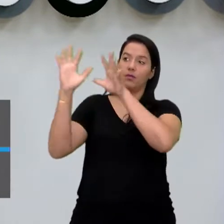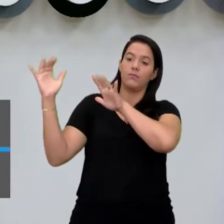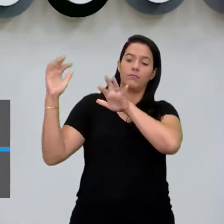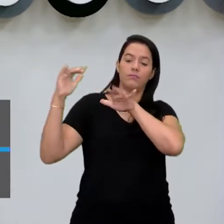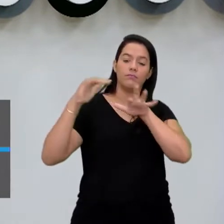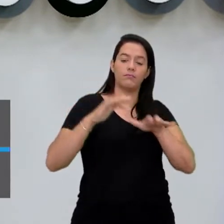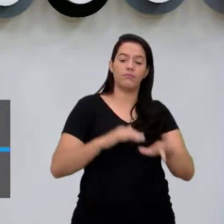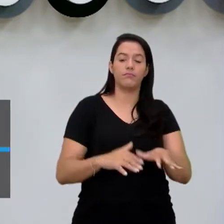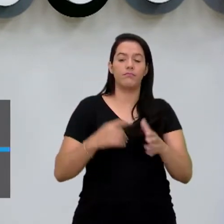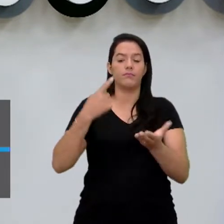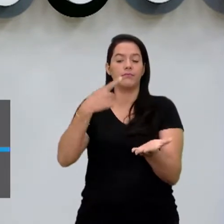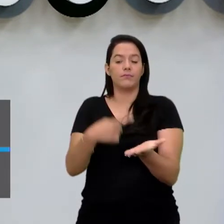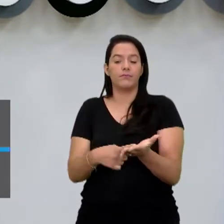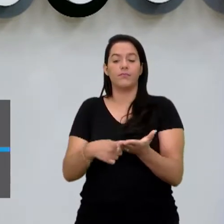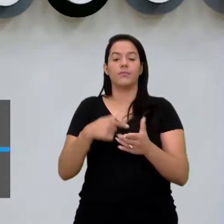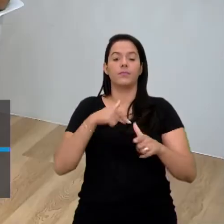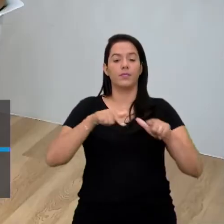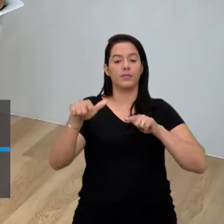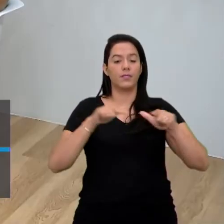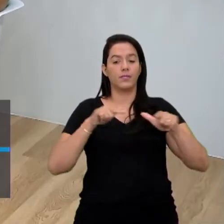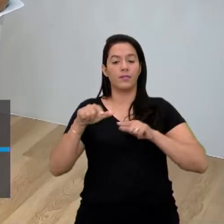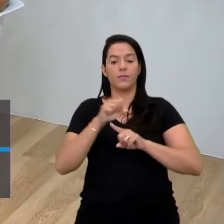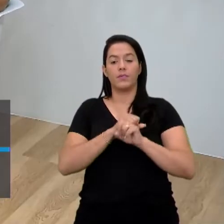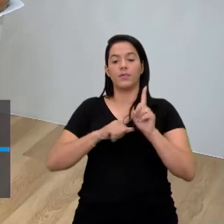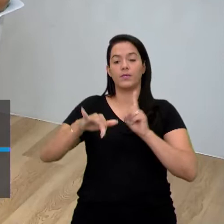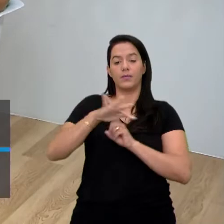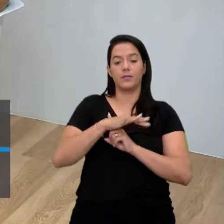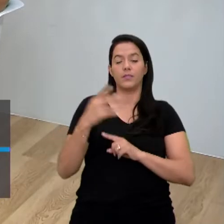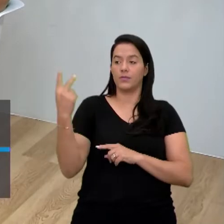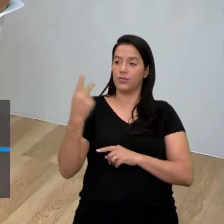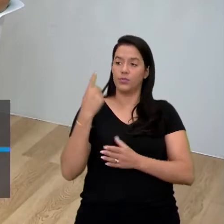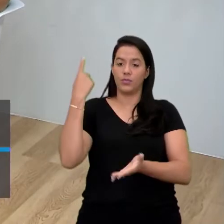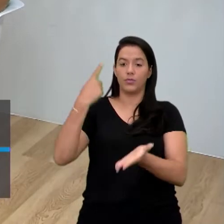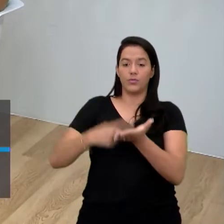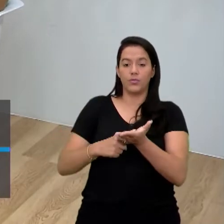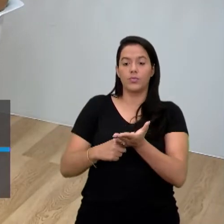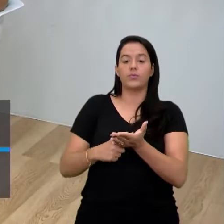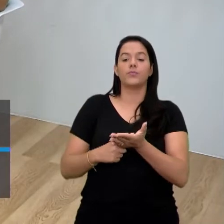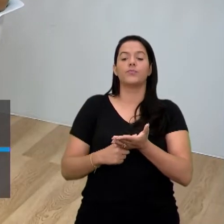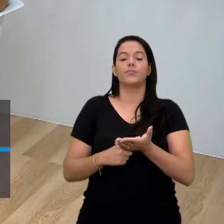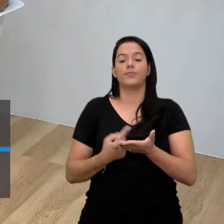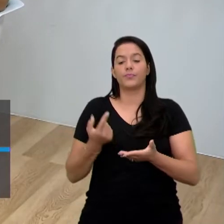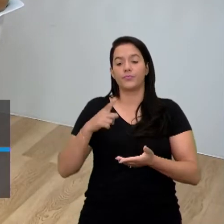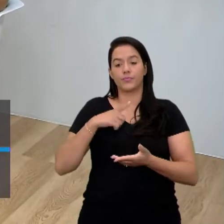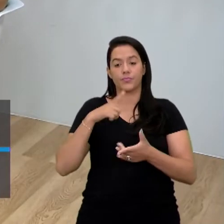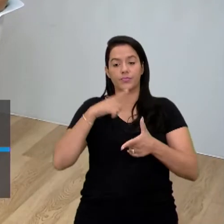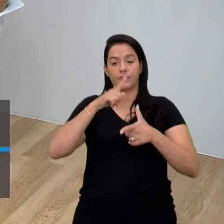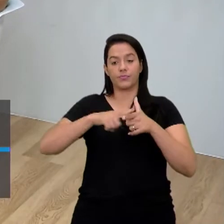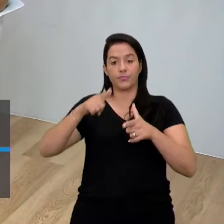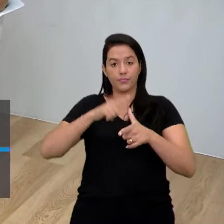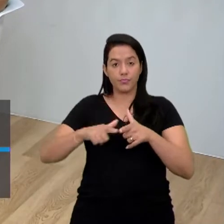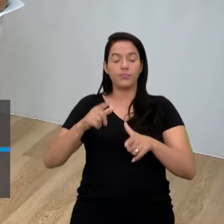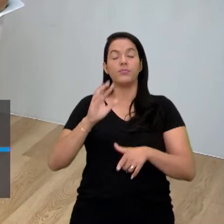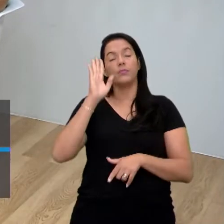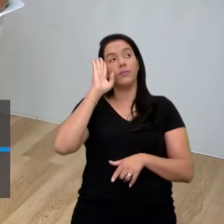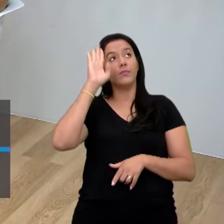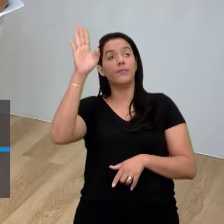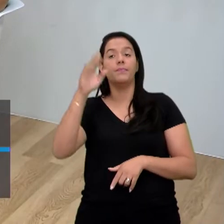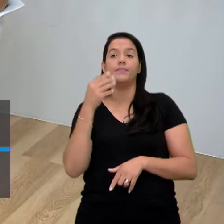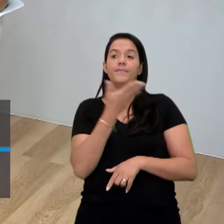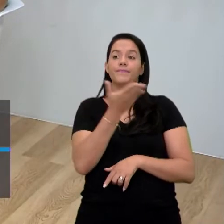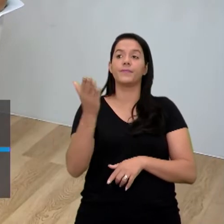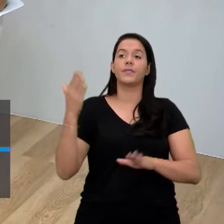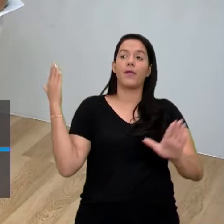comum acordo... E prestar um trabalho social, inclusive. Entre dois países. E a gente já teve toda essa problemática. Imagina quando a gente está falando